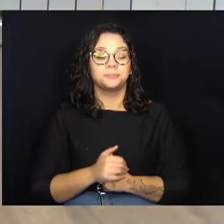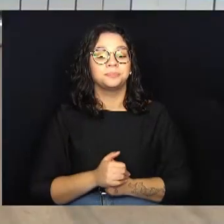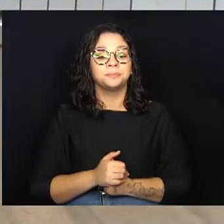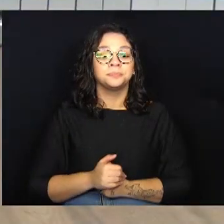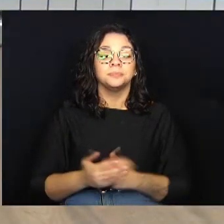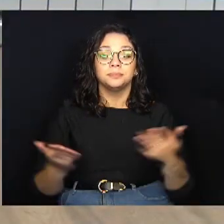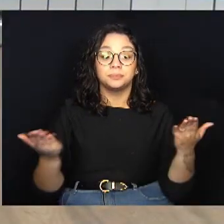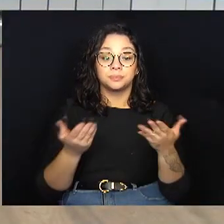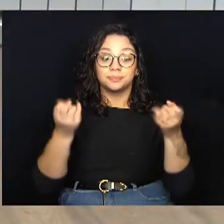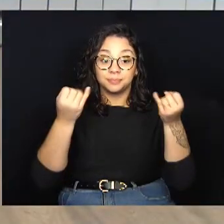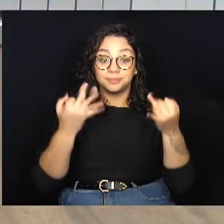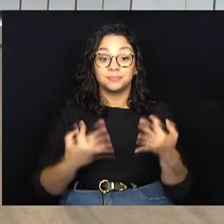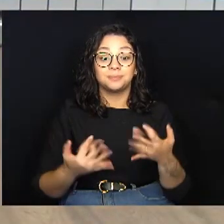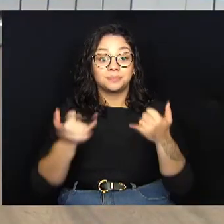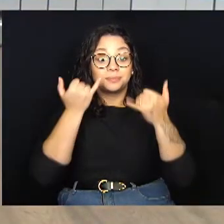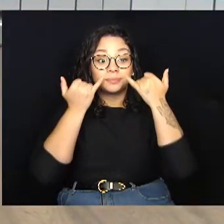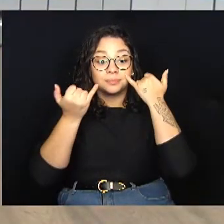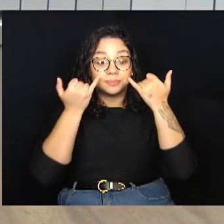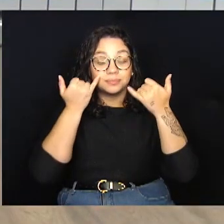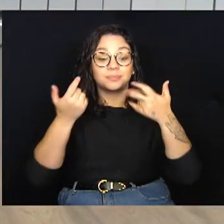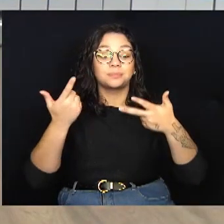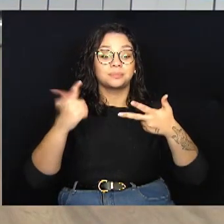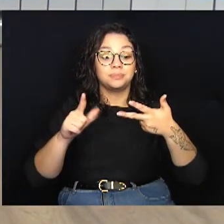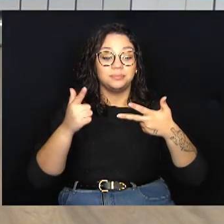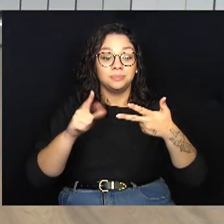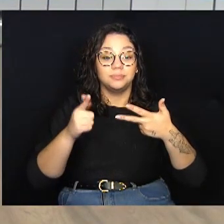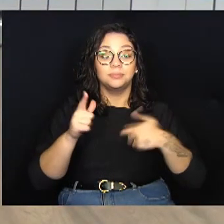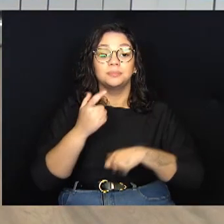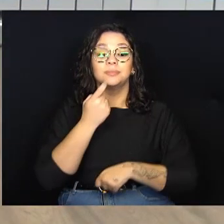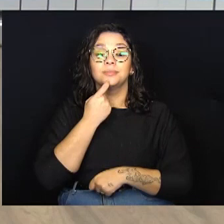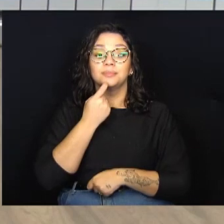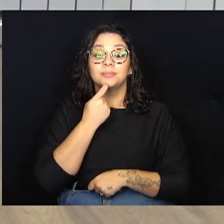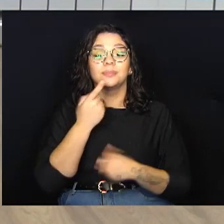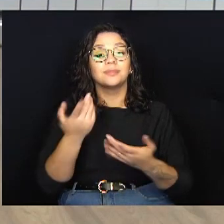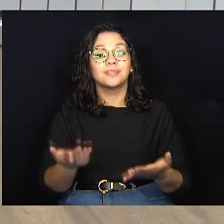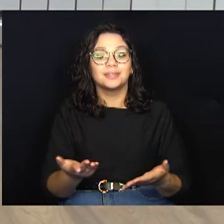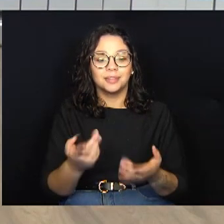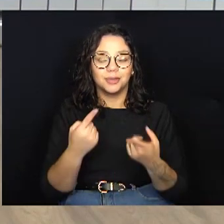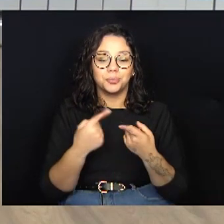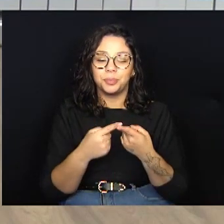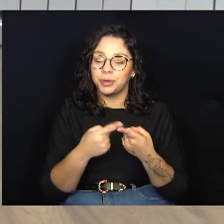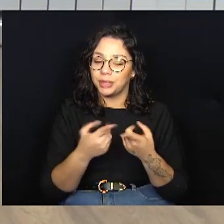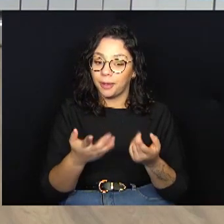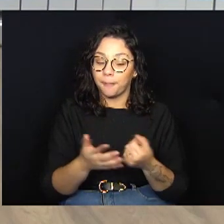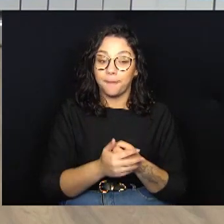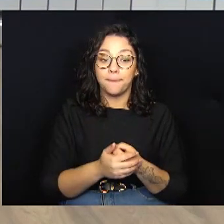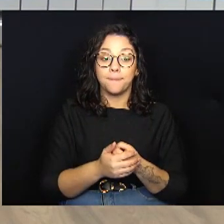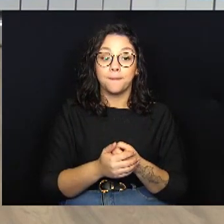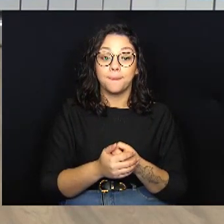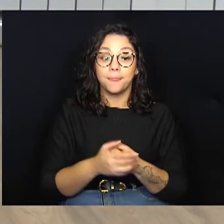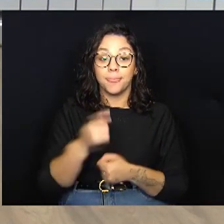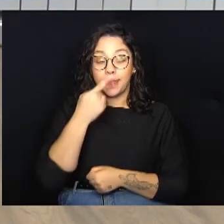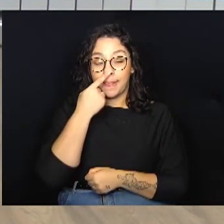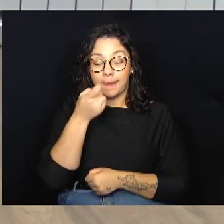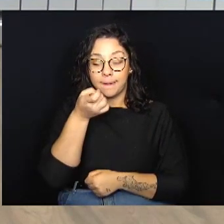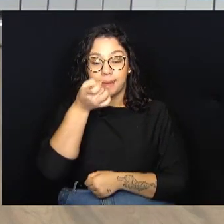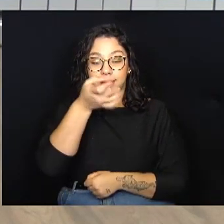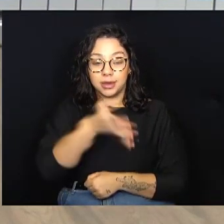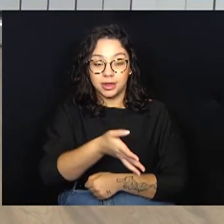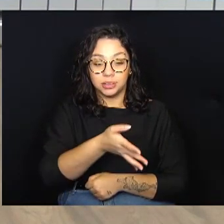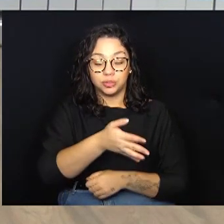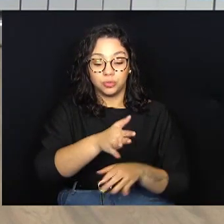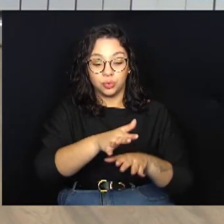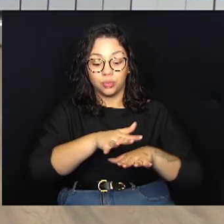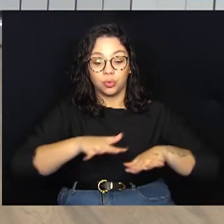Vamos agora falar das notícias do Legislativo Campineiro, porque olha, jogar lixo ou entulho em